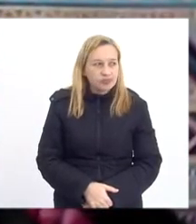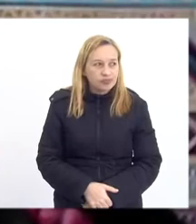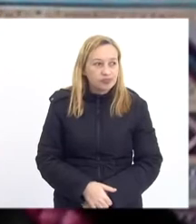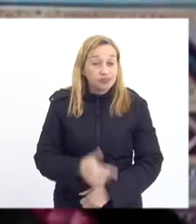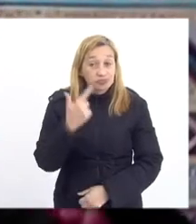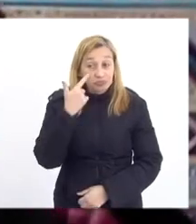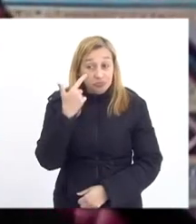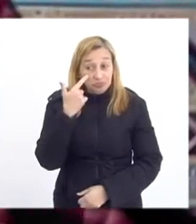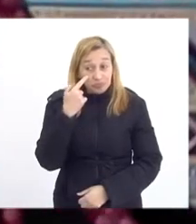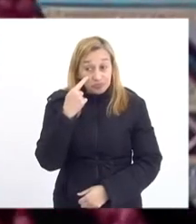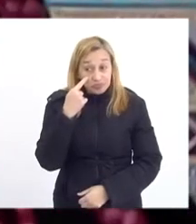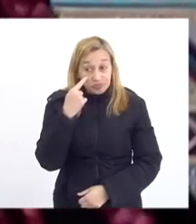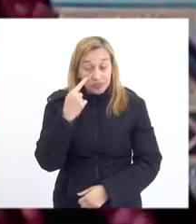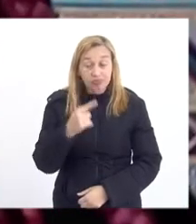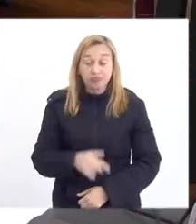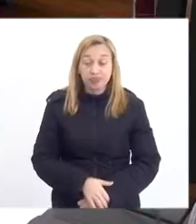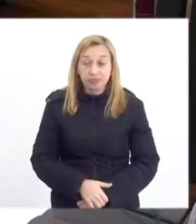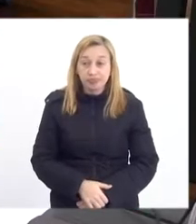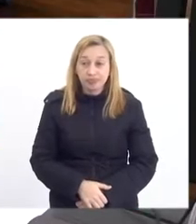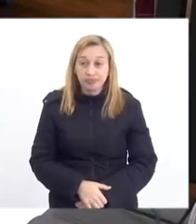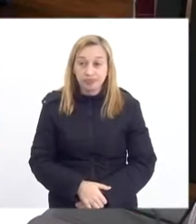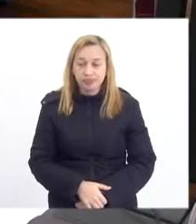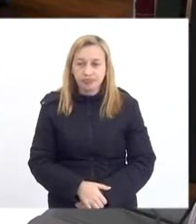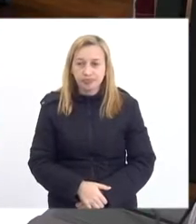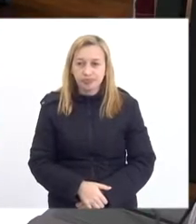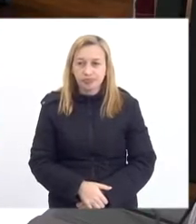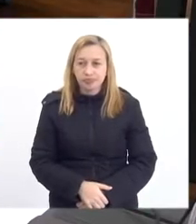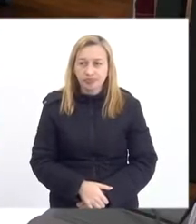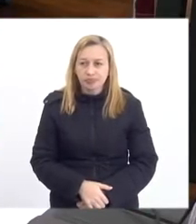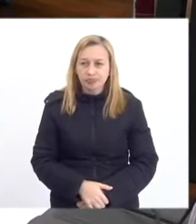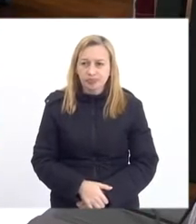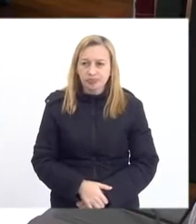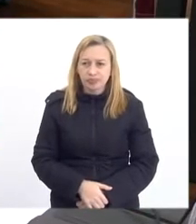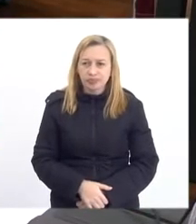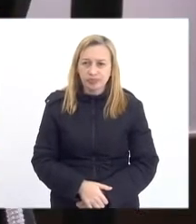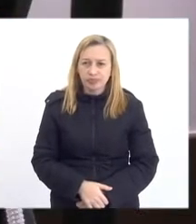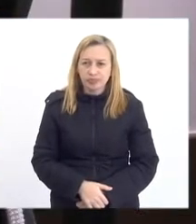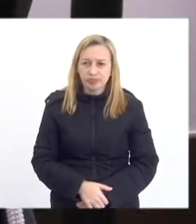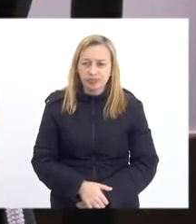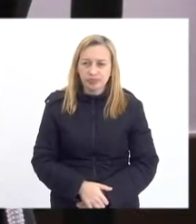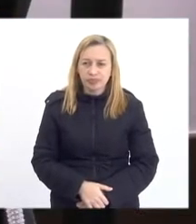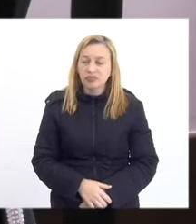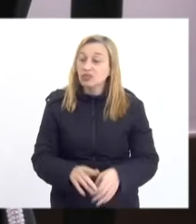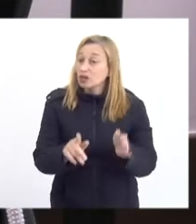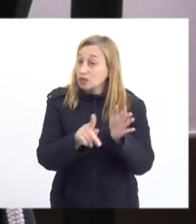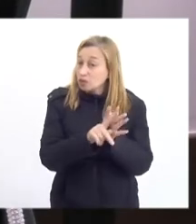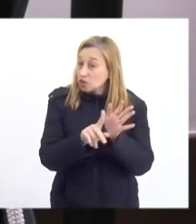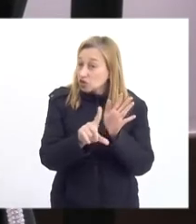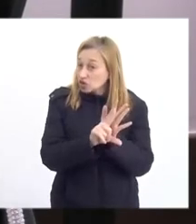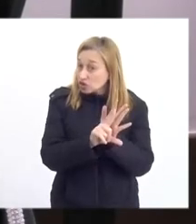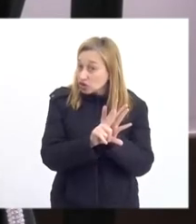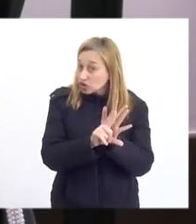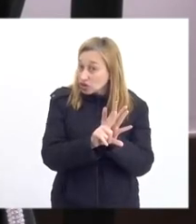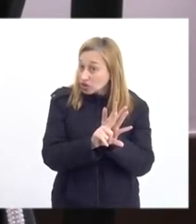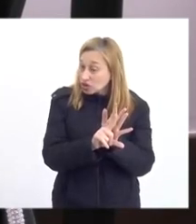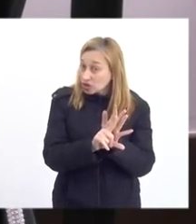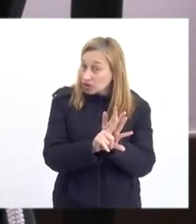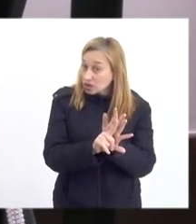Olha só. Posso enviar a emenda. Além de ter projetos de lei que